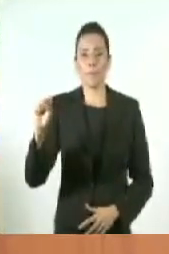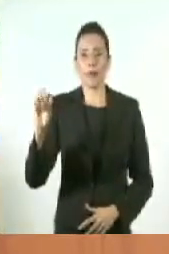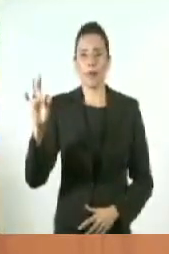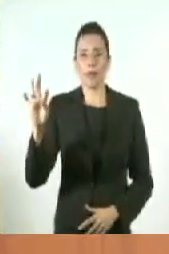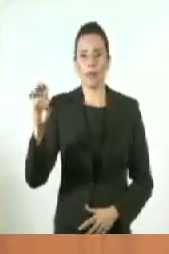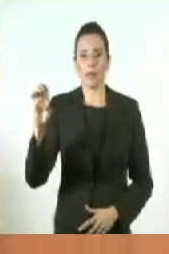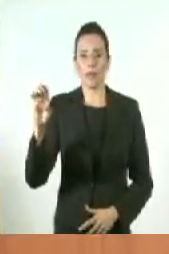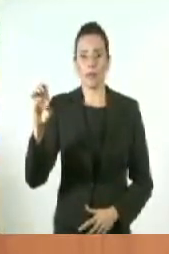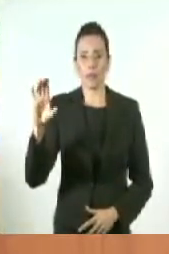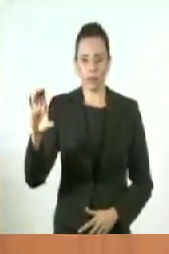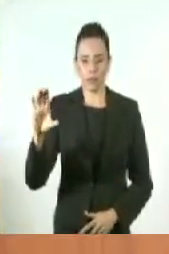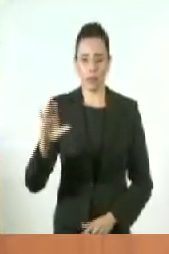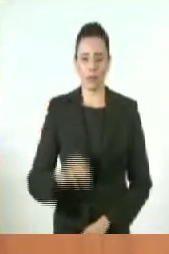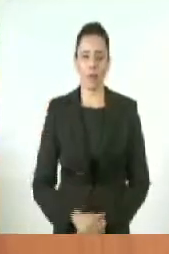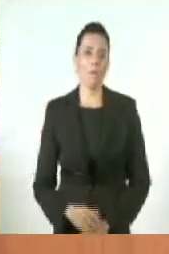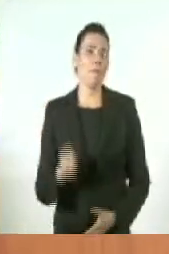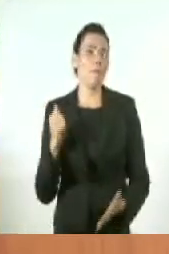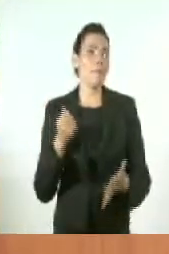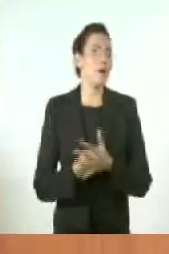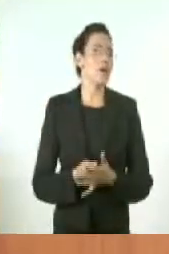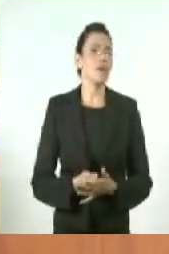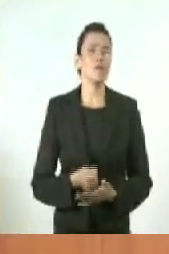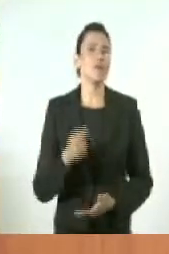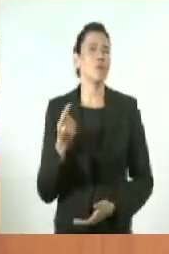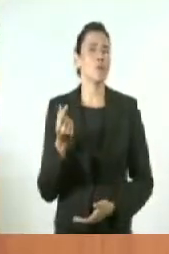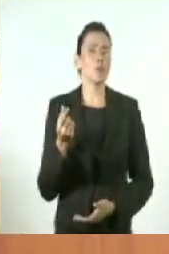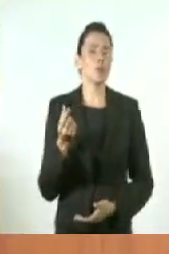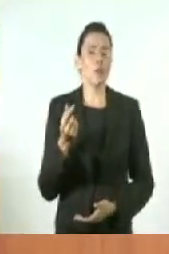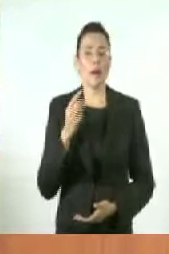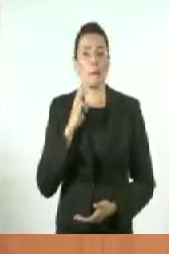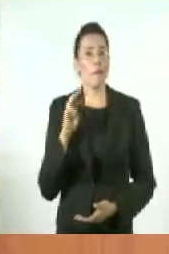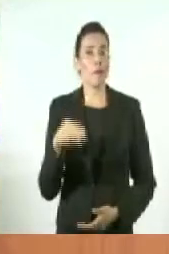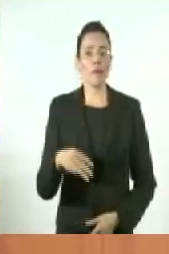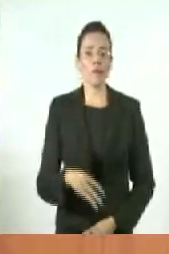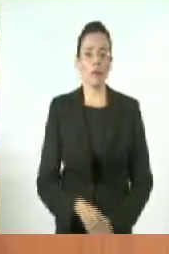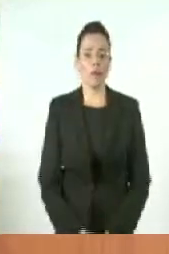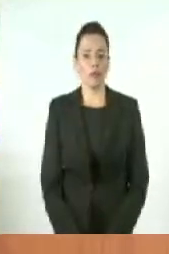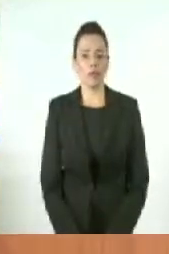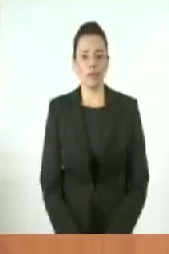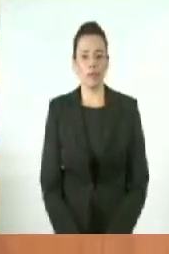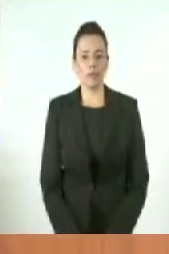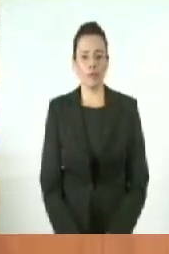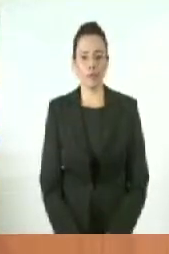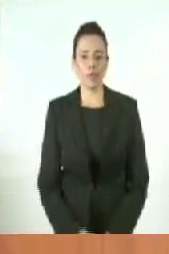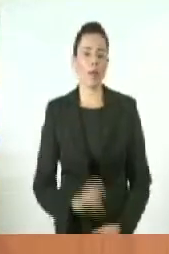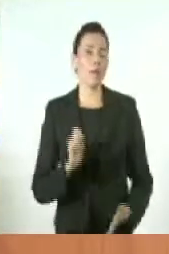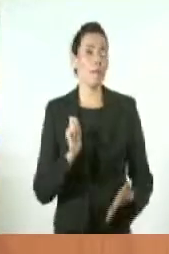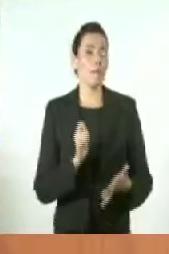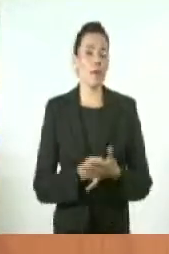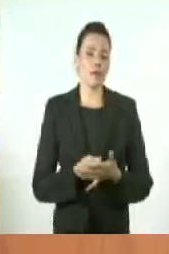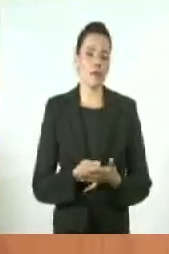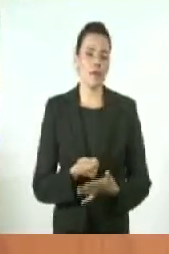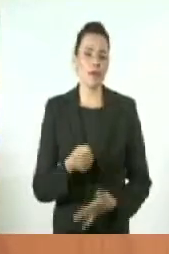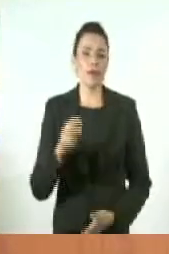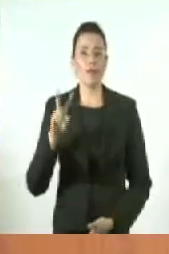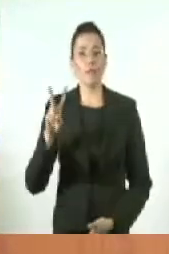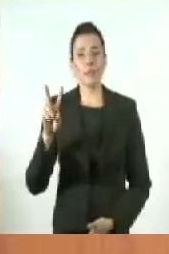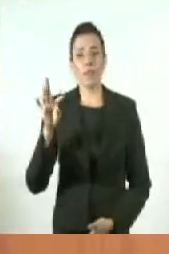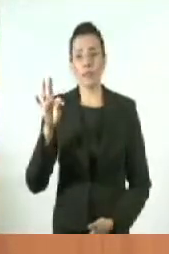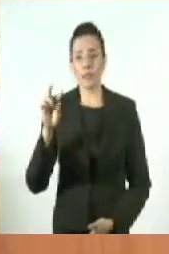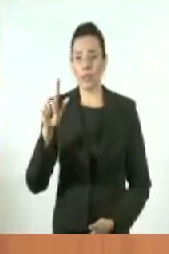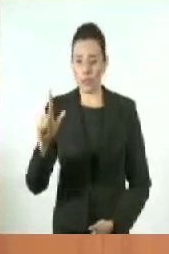milhões. Quanto é que o governo pagava para a New Service, que presta segurança? Tantos milhões. Quanto é que o governo pagava para a VTL, que